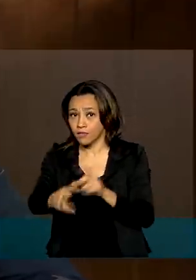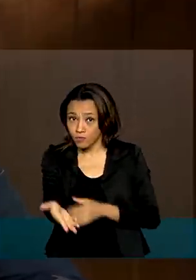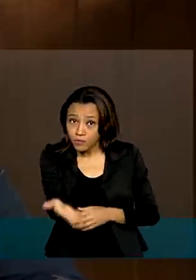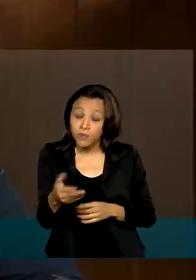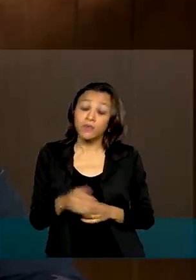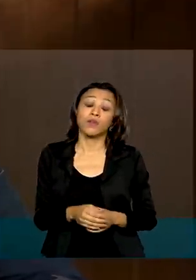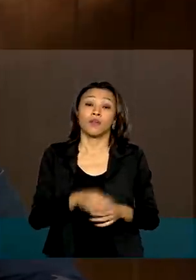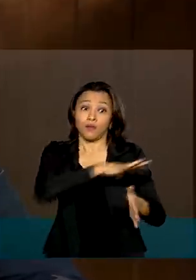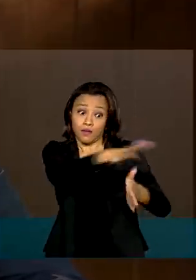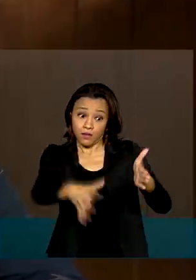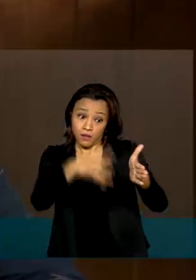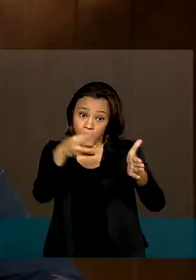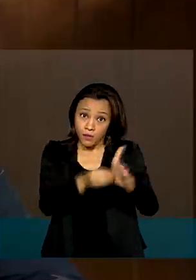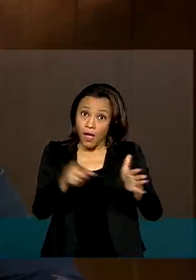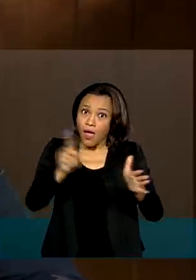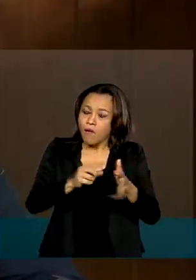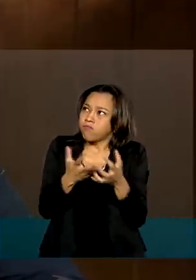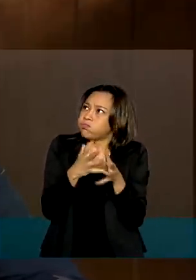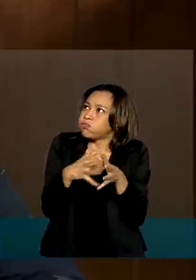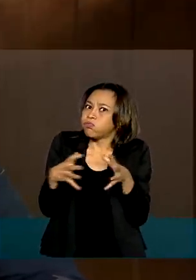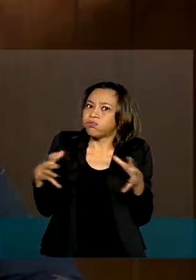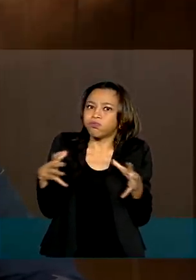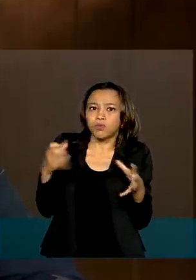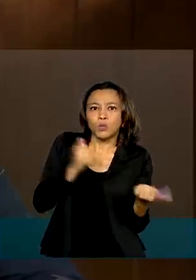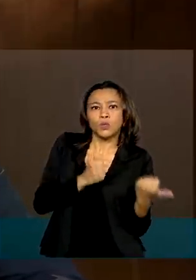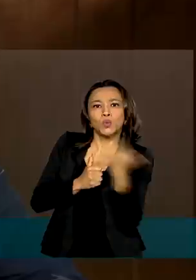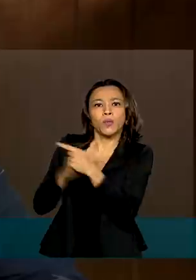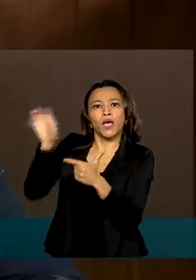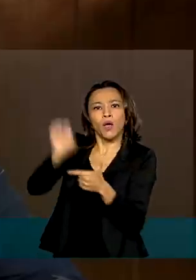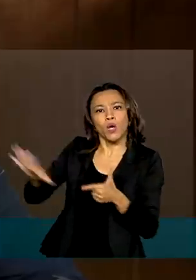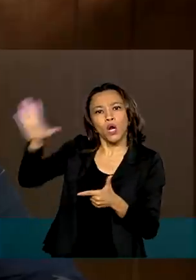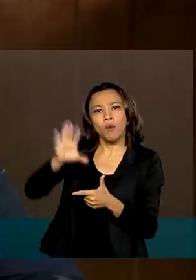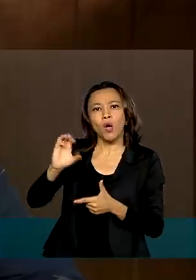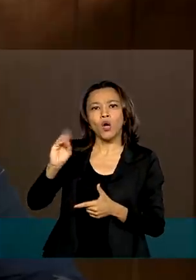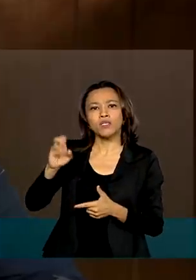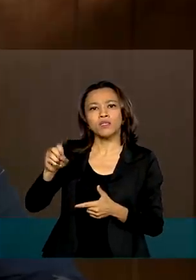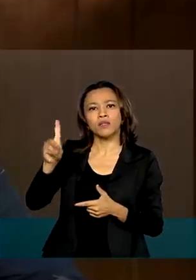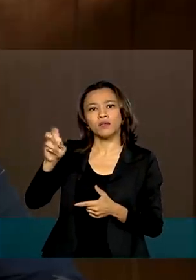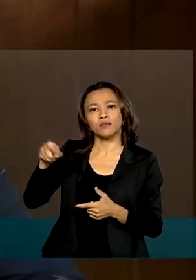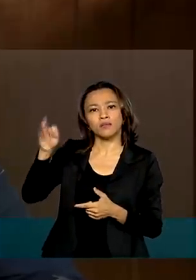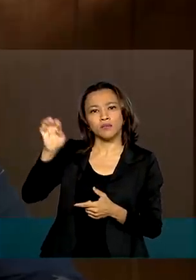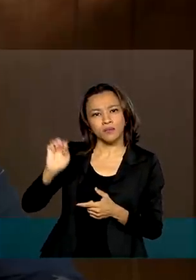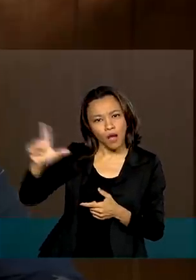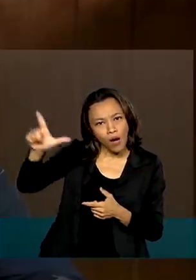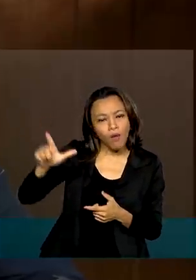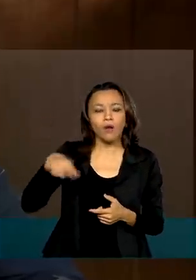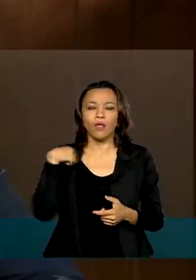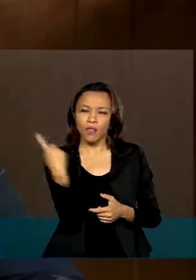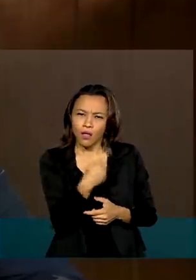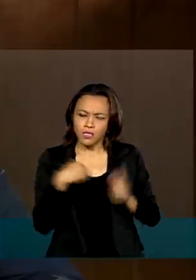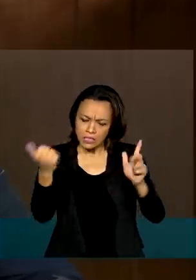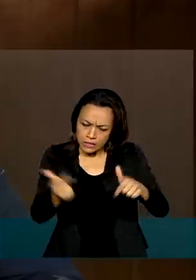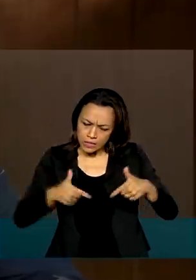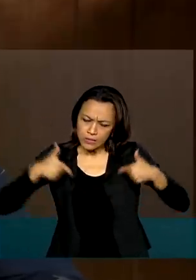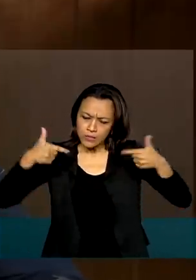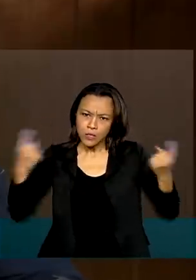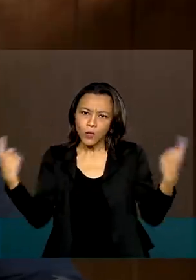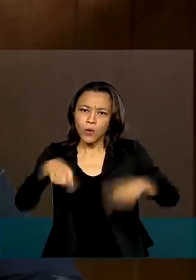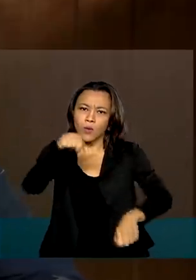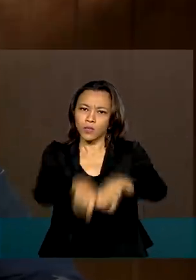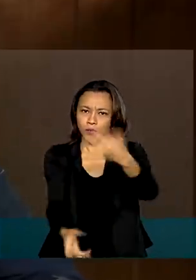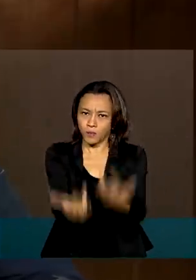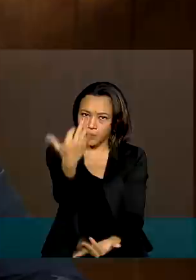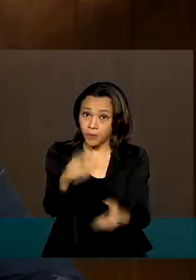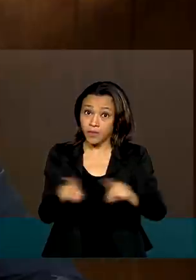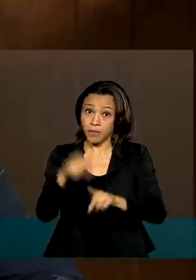maior que toda a Europa Ocidental. Daí a dificuldade de combater não só os focos de incêndio, mas também a